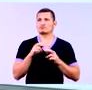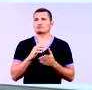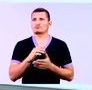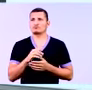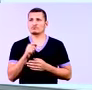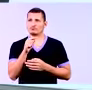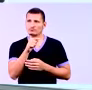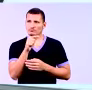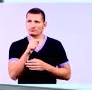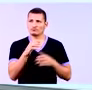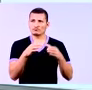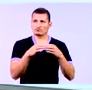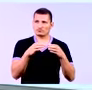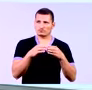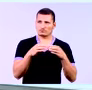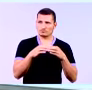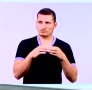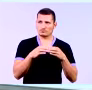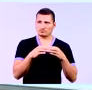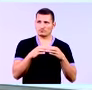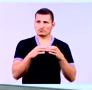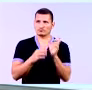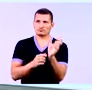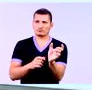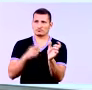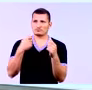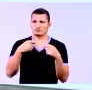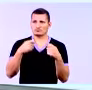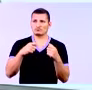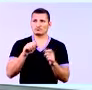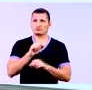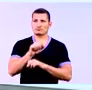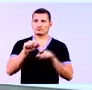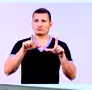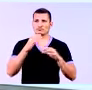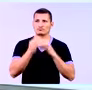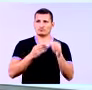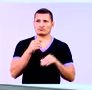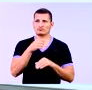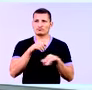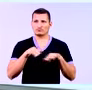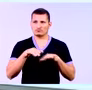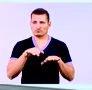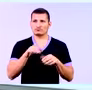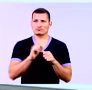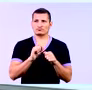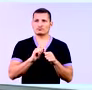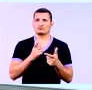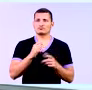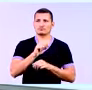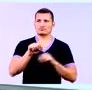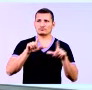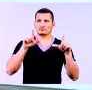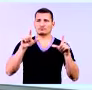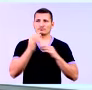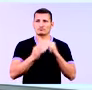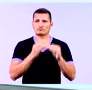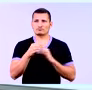aquele conjunto de comandos que precisa ser executado sobre o banco de dados, ou que foi programado para que seja executado sobre o banco de dados, ele não